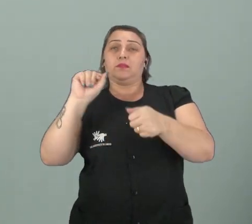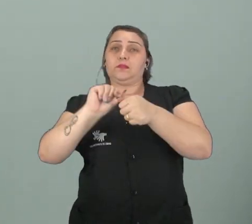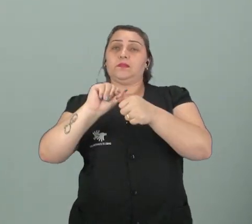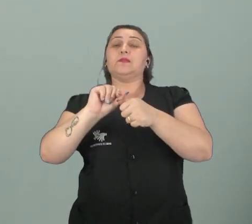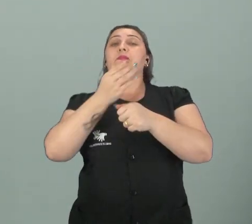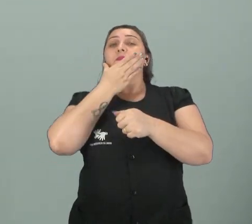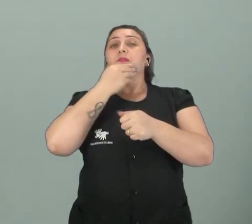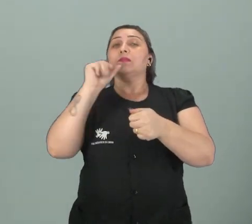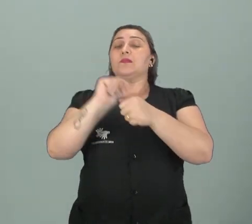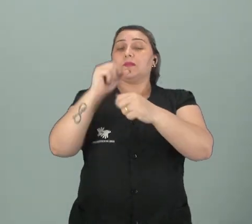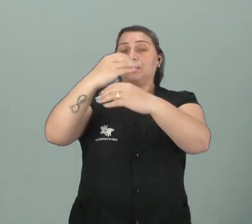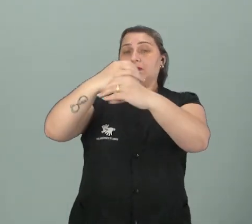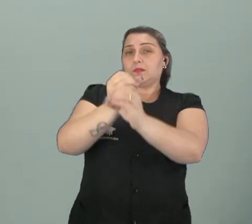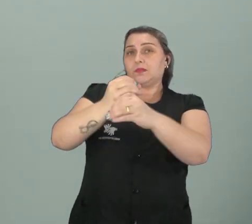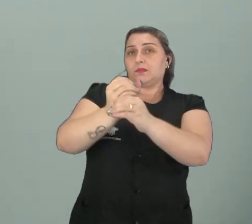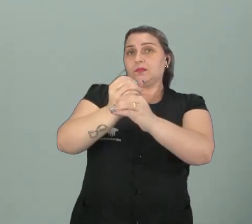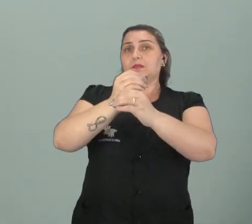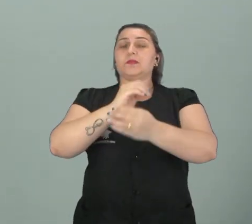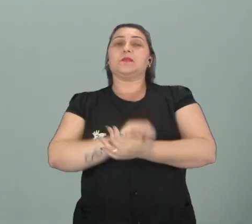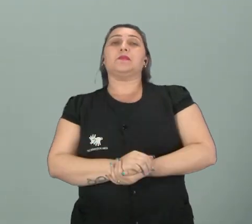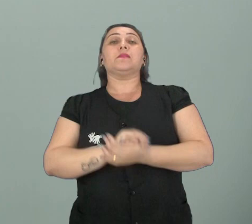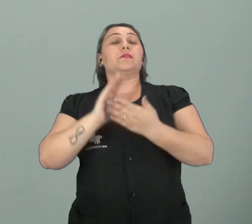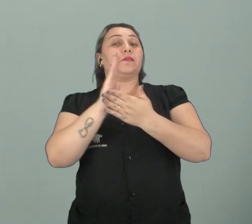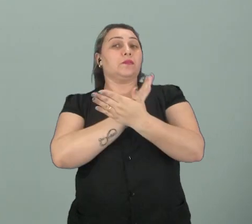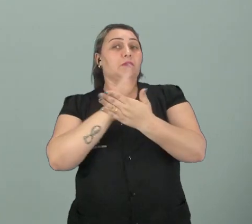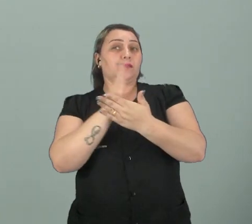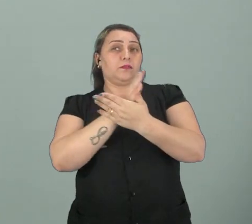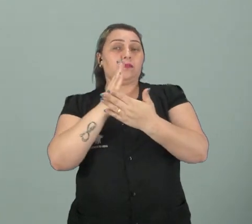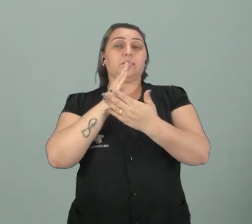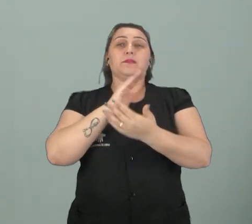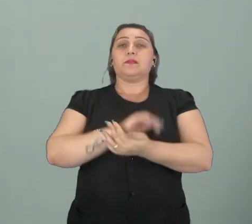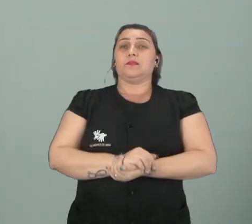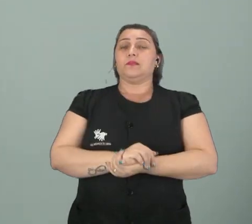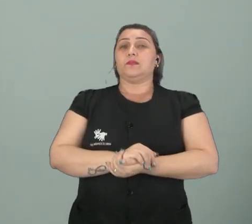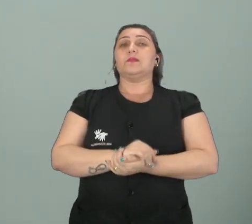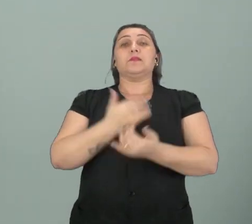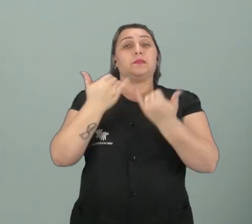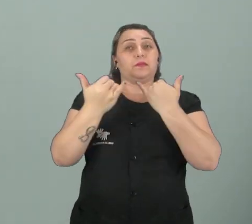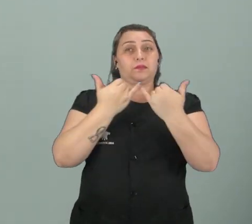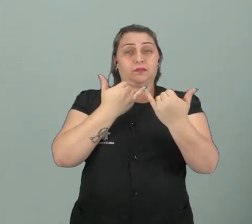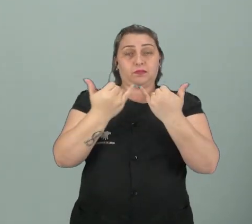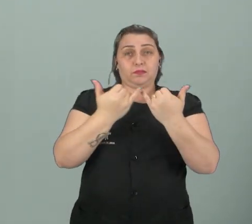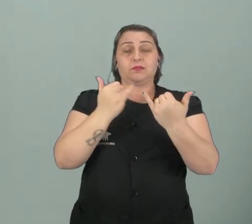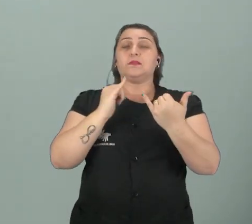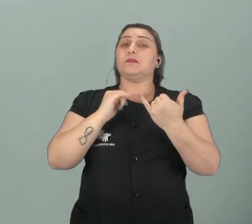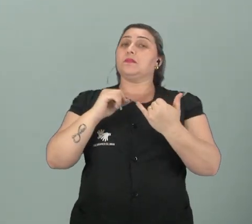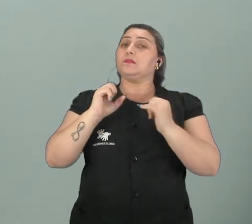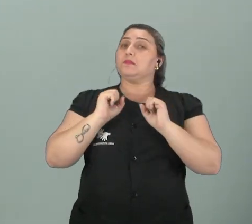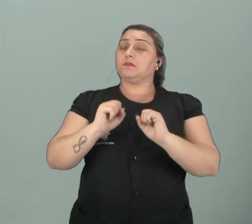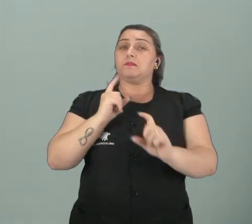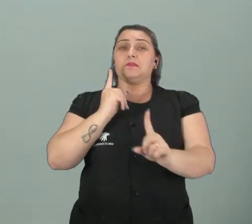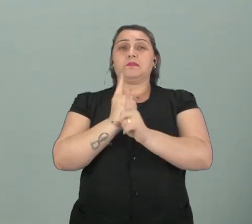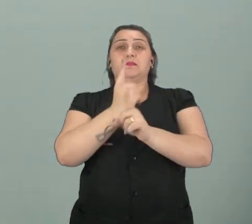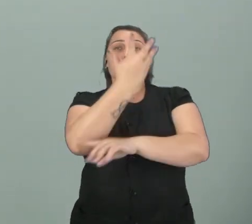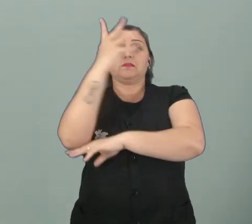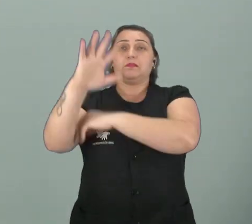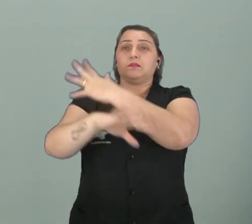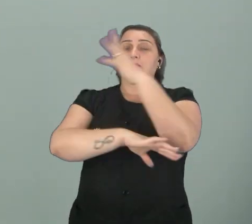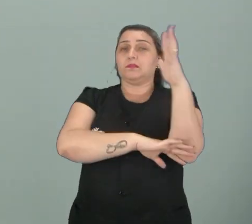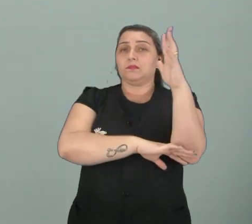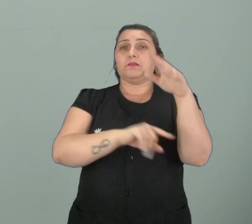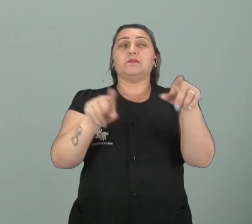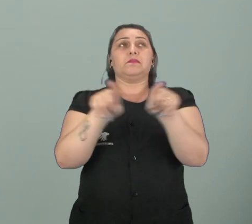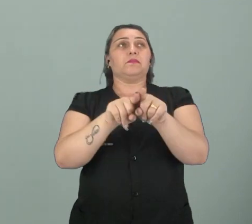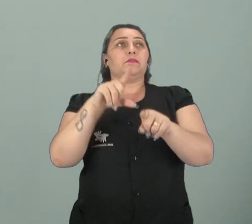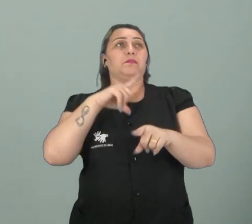em laboratório, né? Que algumas vezes assemelham-se a algo que a gente pode encontrar na natureza. E a